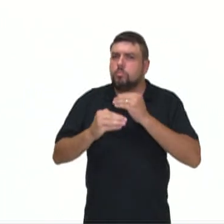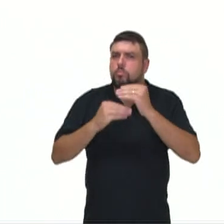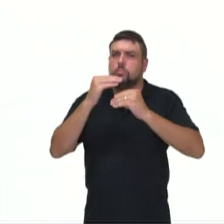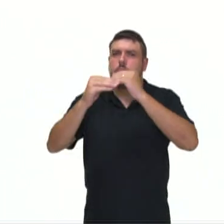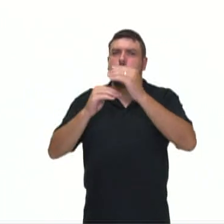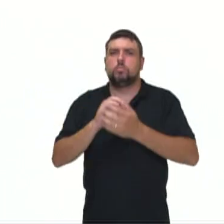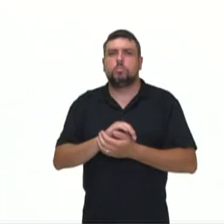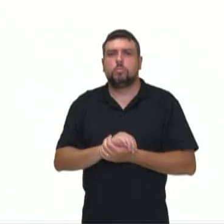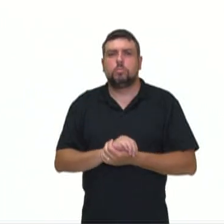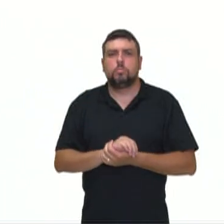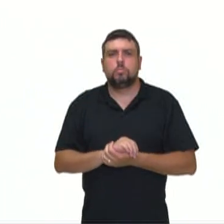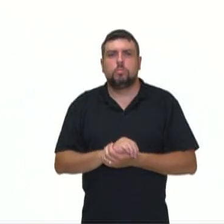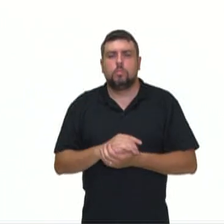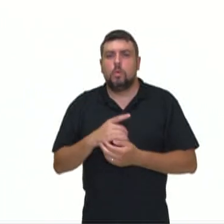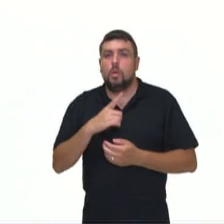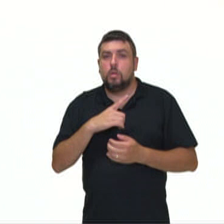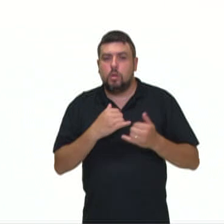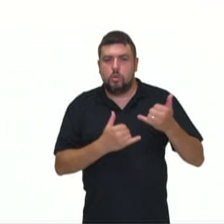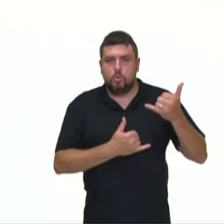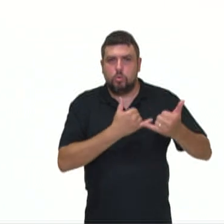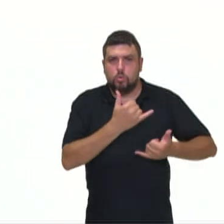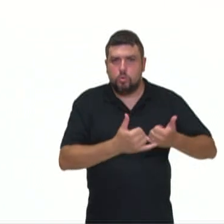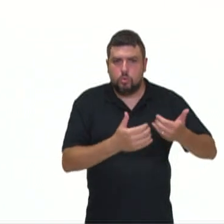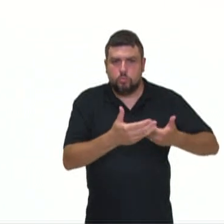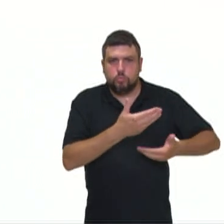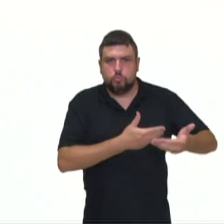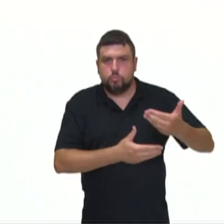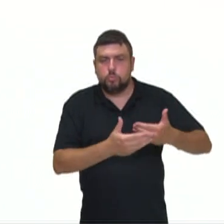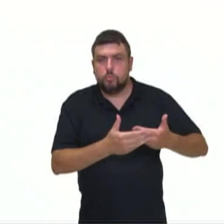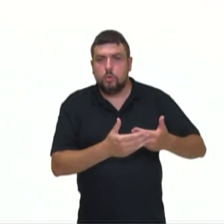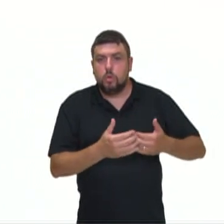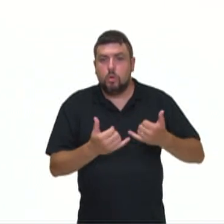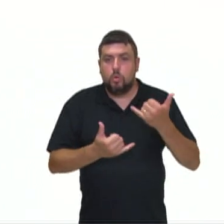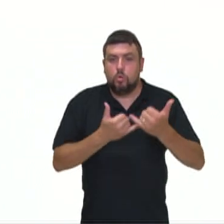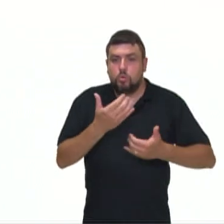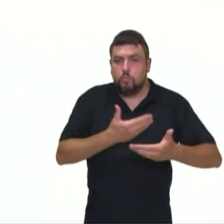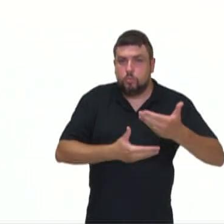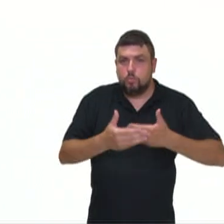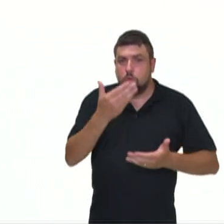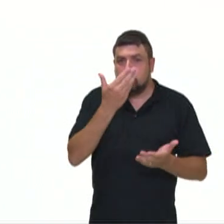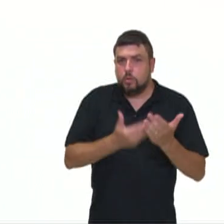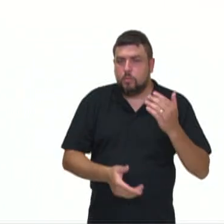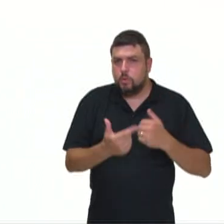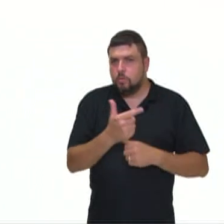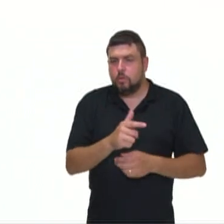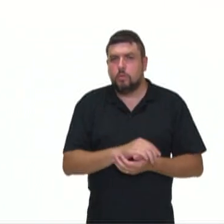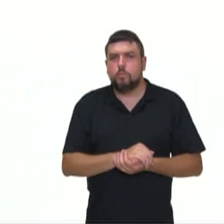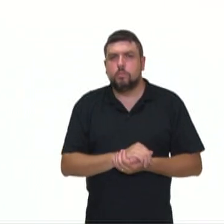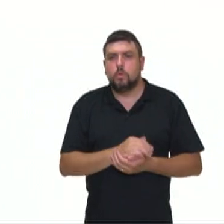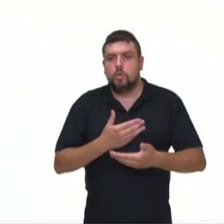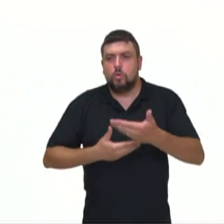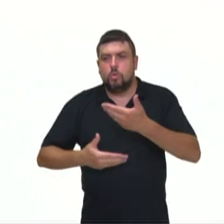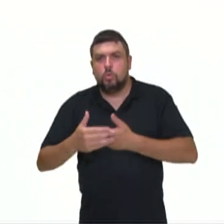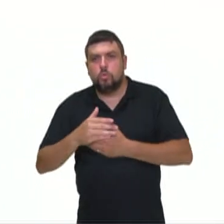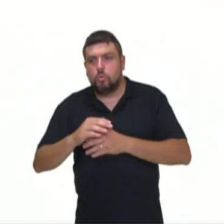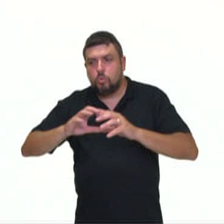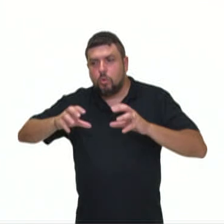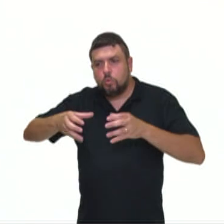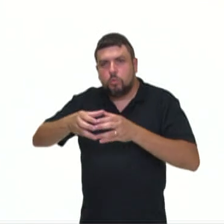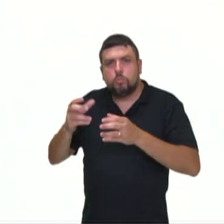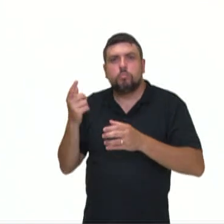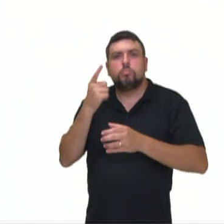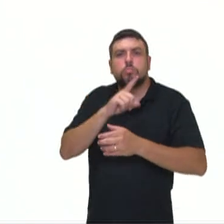ótica, temos o jogo cooperativo, sem perdedores, jogos de resultado coletivo, jogo de